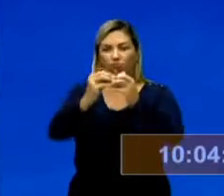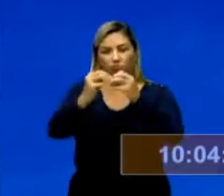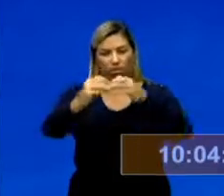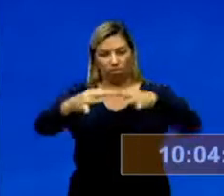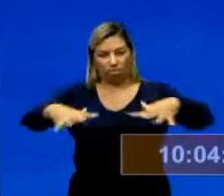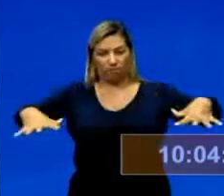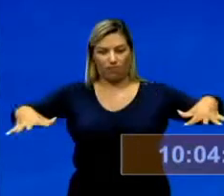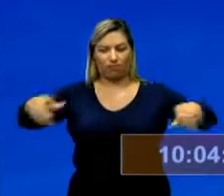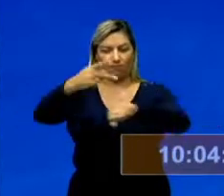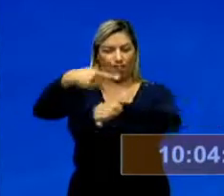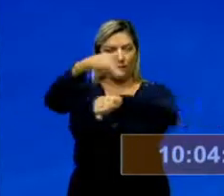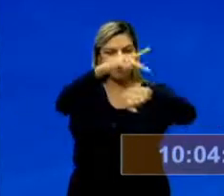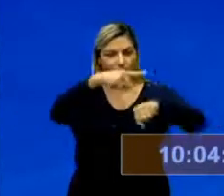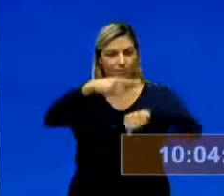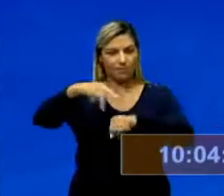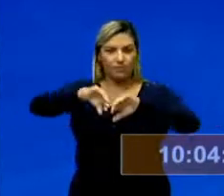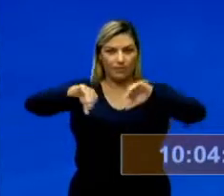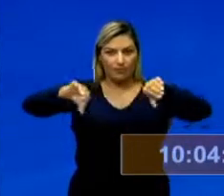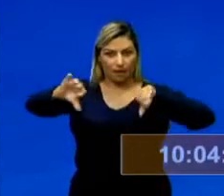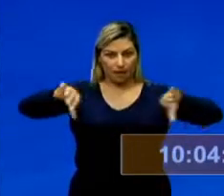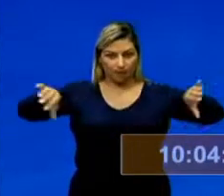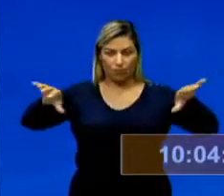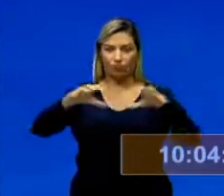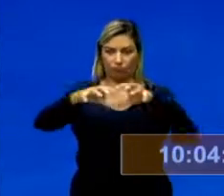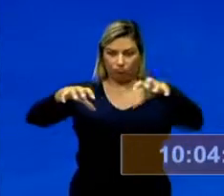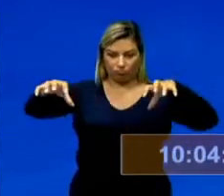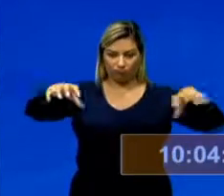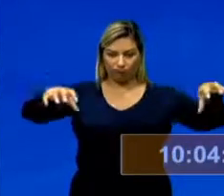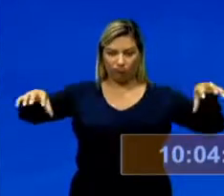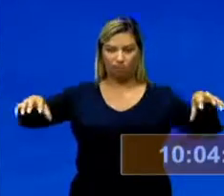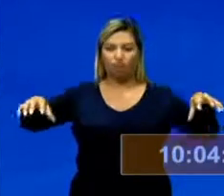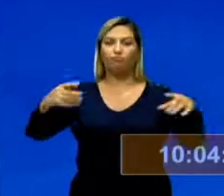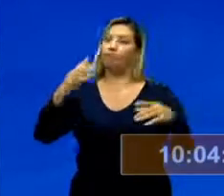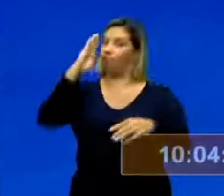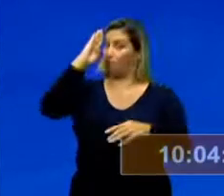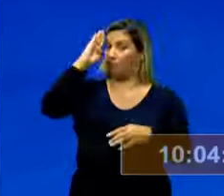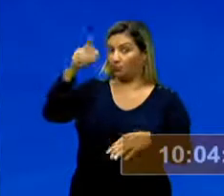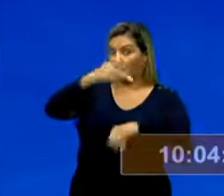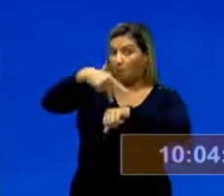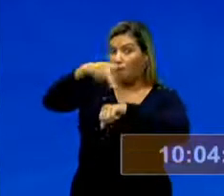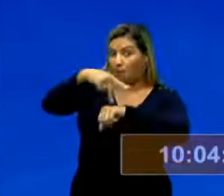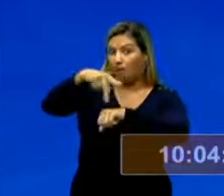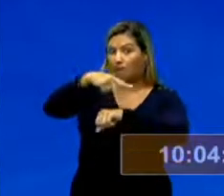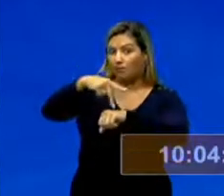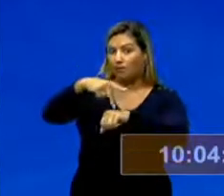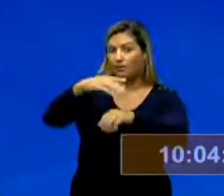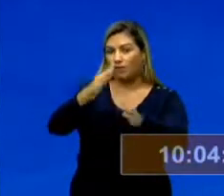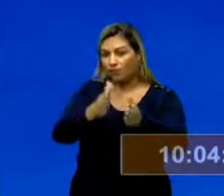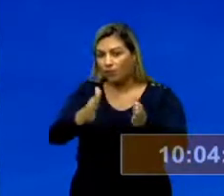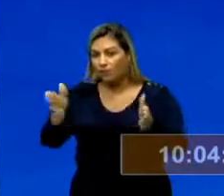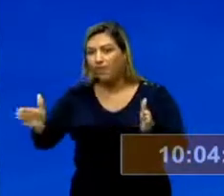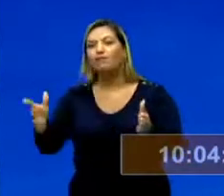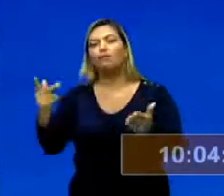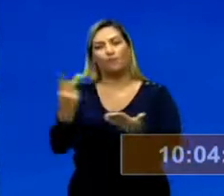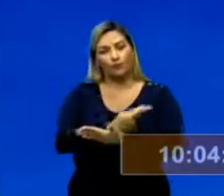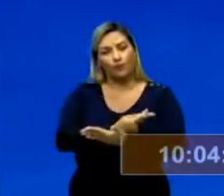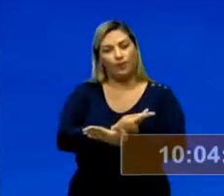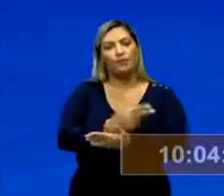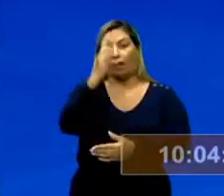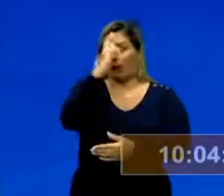passa a formar inúmeros países. É claro que o principal país que se forma desse processo é a Rússia,